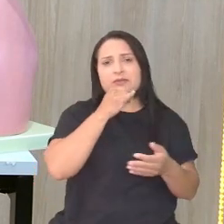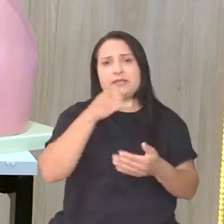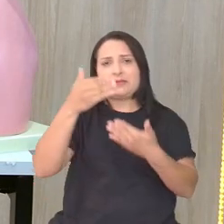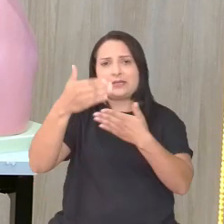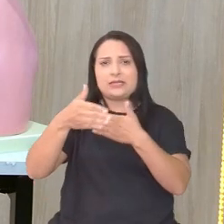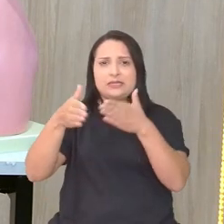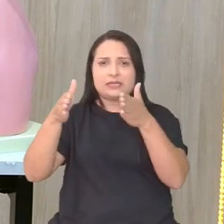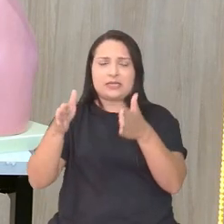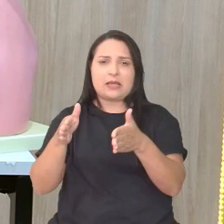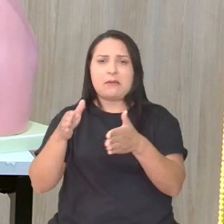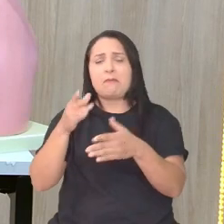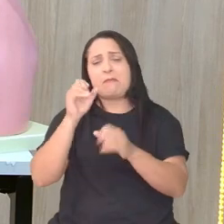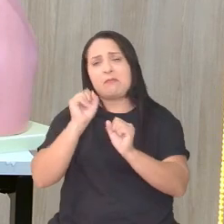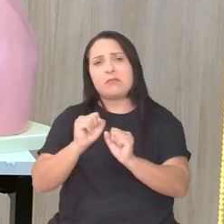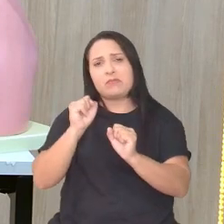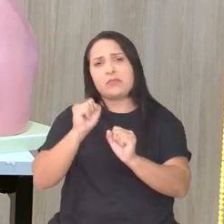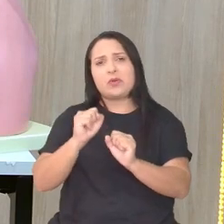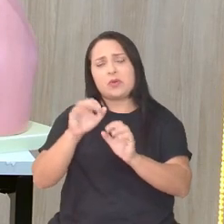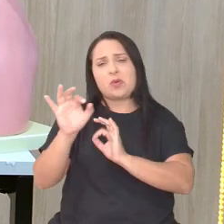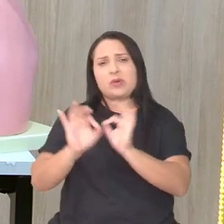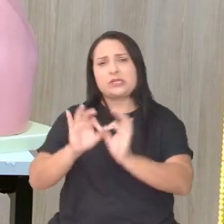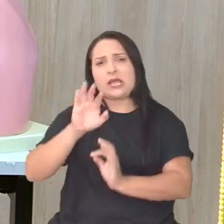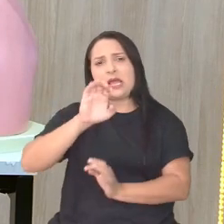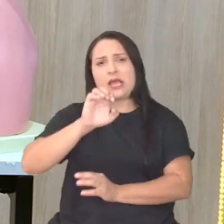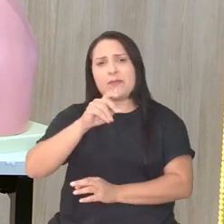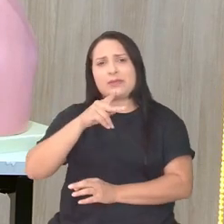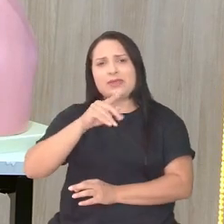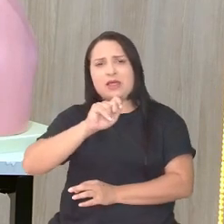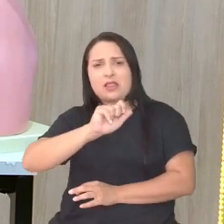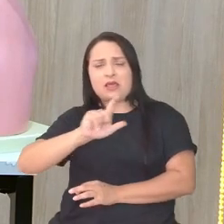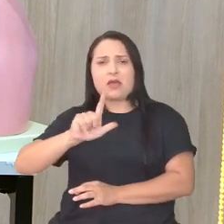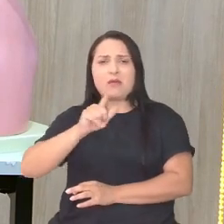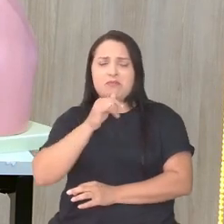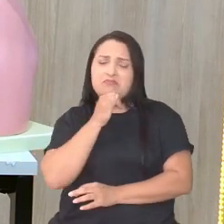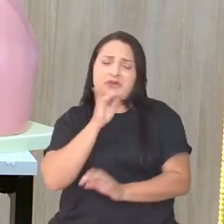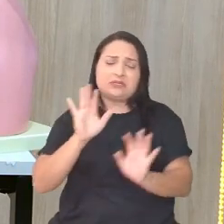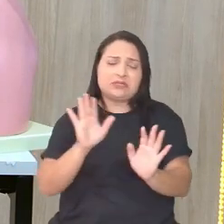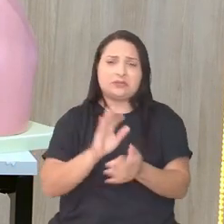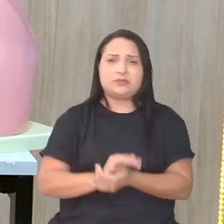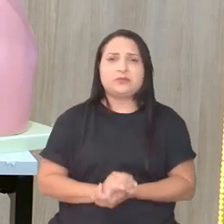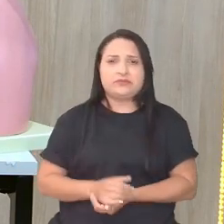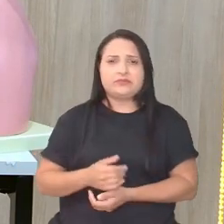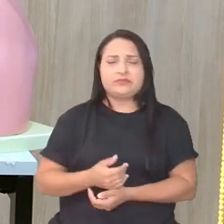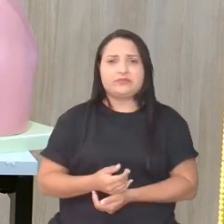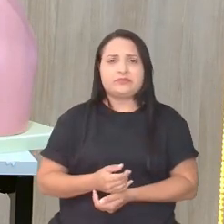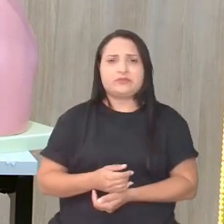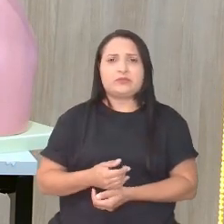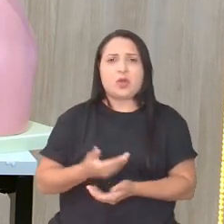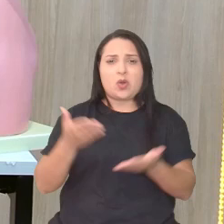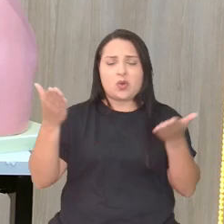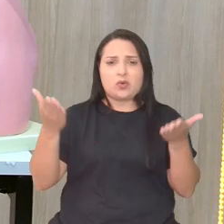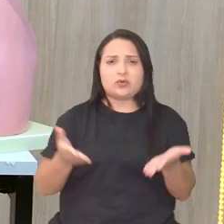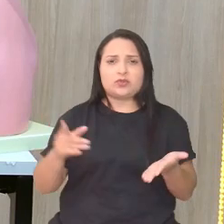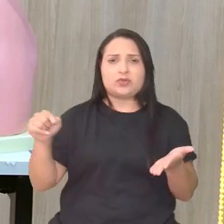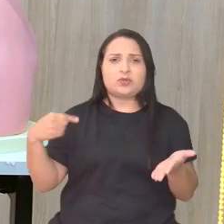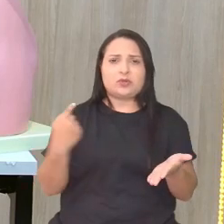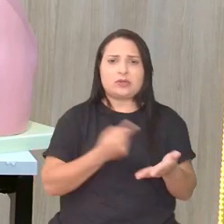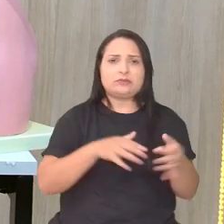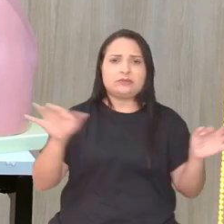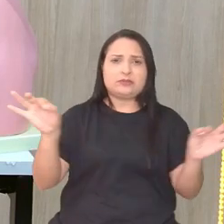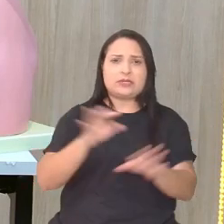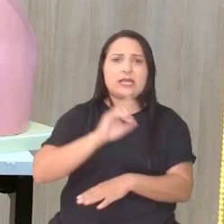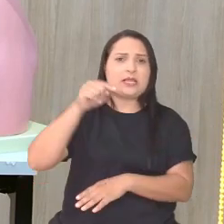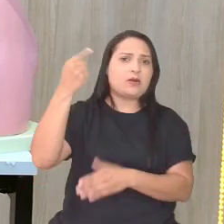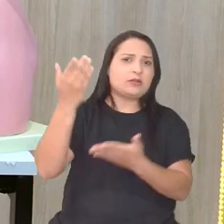relação ao tecido epitelial. Então, vai lá e constrói, tá certo? Então, por hoje nós ficamos por aqui. Na próxima aula a